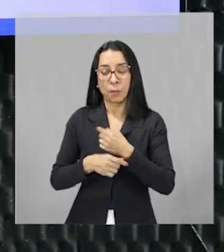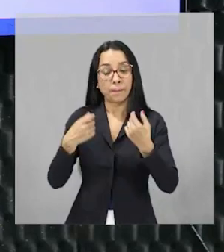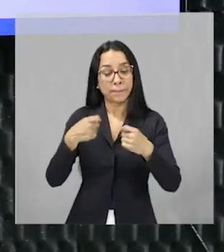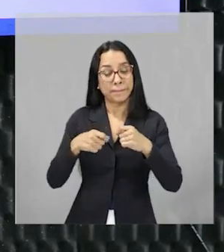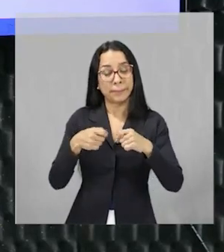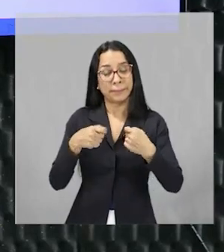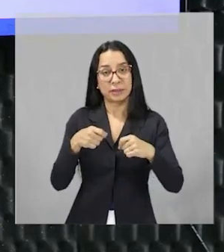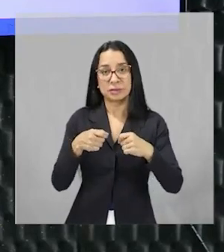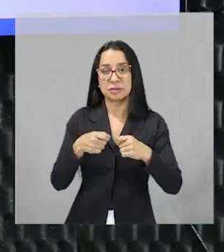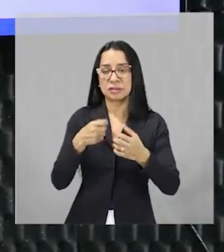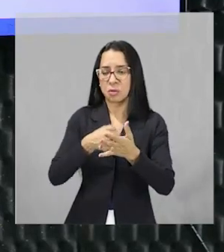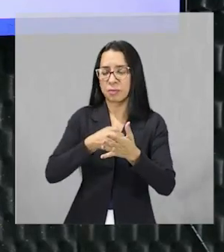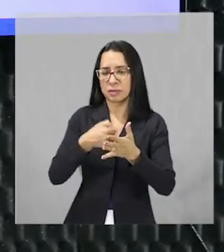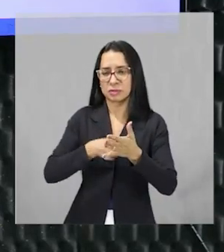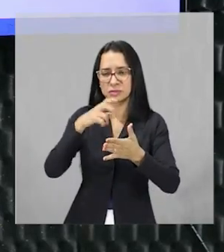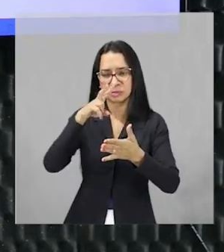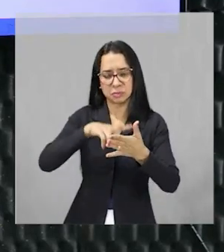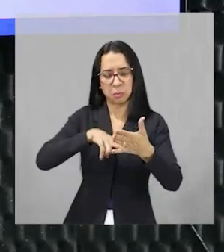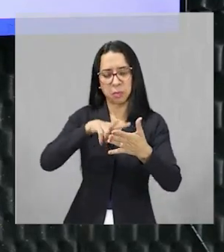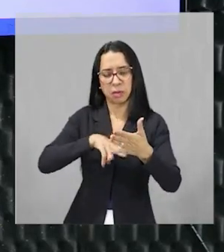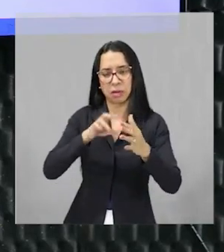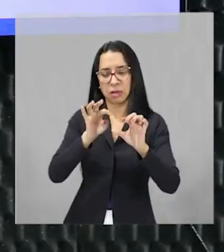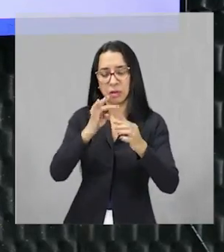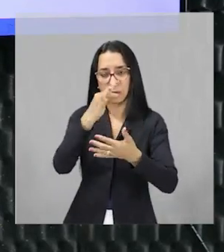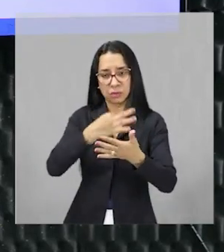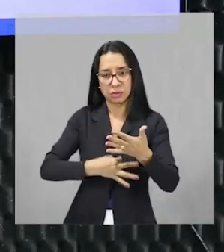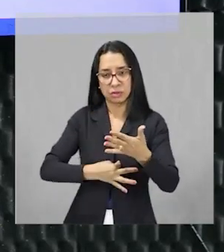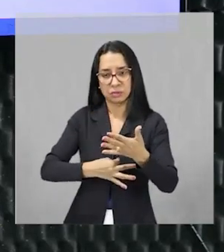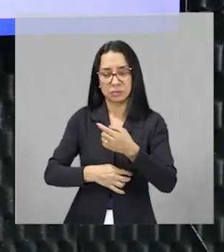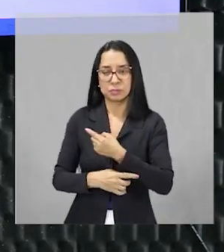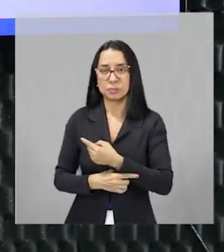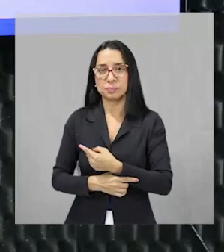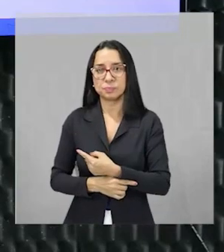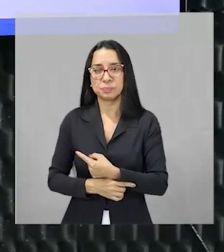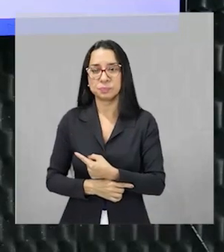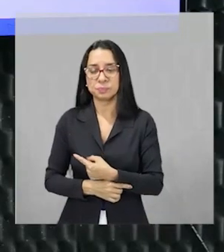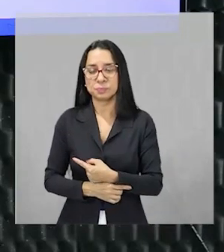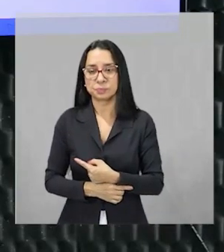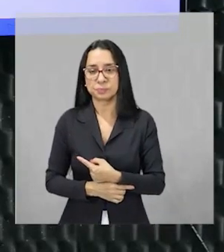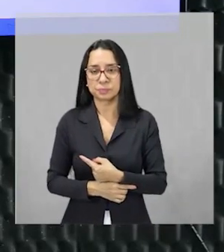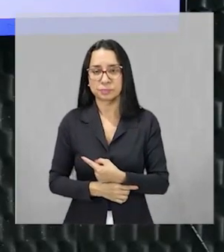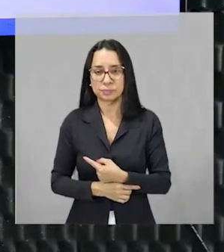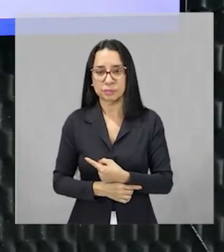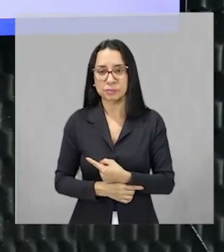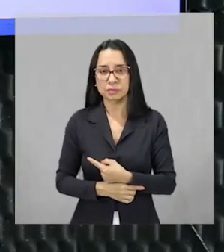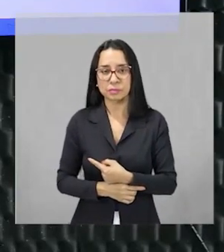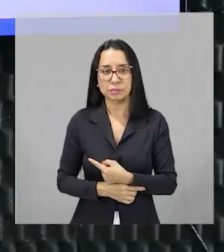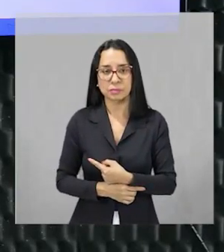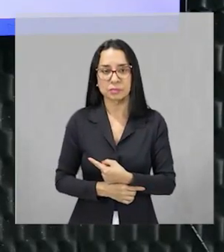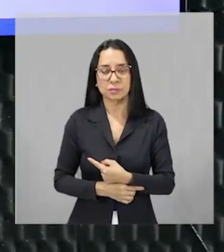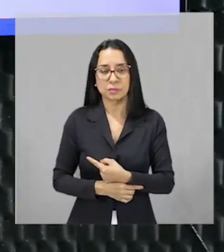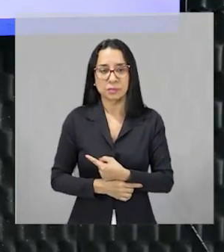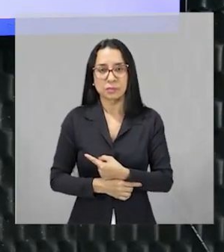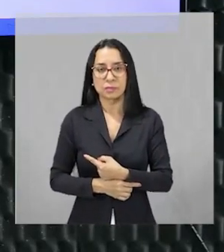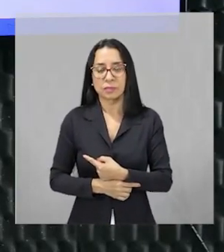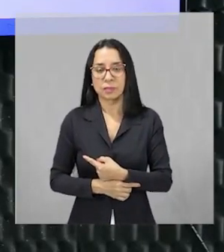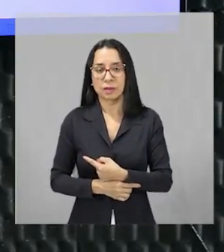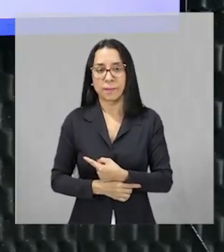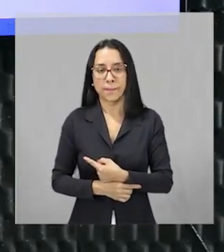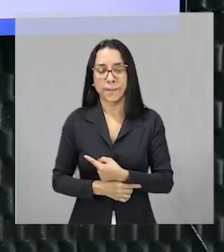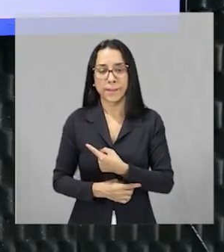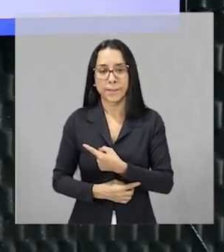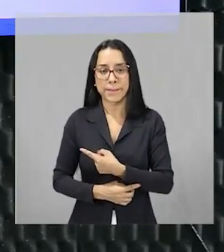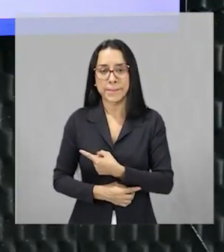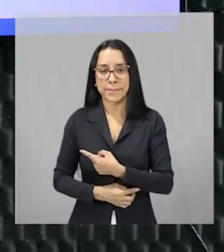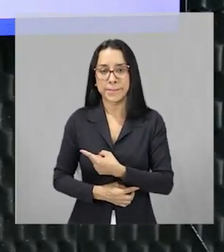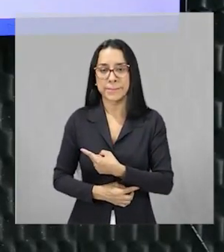obrigatoriamente ir ali para o texto. Mas eu vou só ler algumas partes do texto só para ti chegar nessa conclusão, tá? Só para ver o que o texto fala. Ele diz aqui, ó,